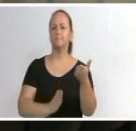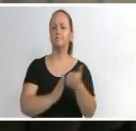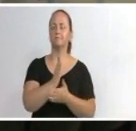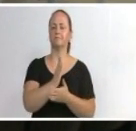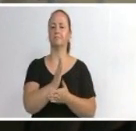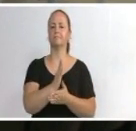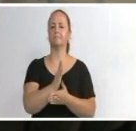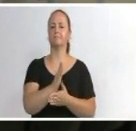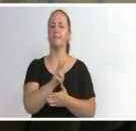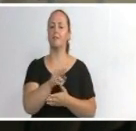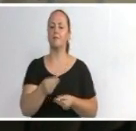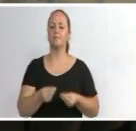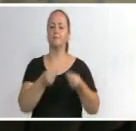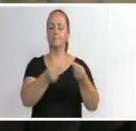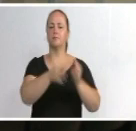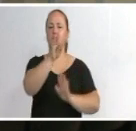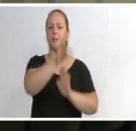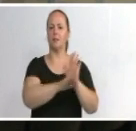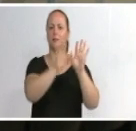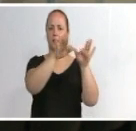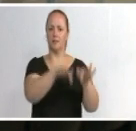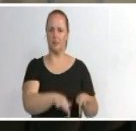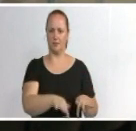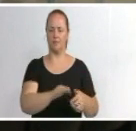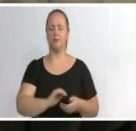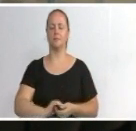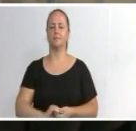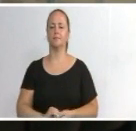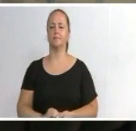aprovado e a redação final.